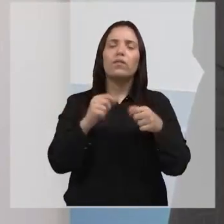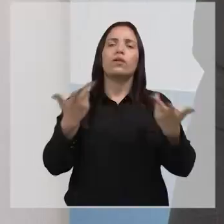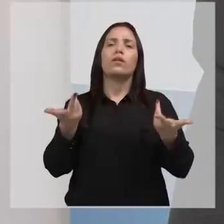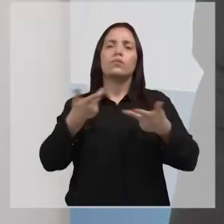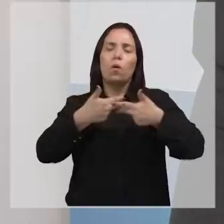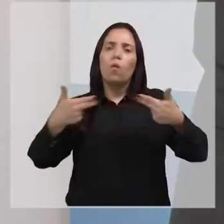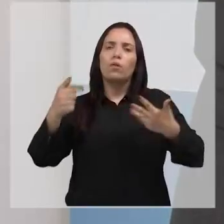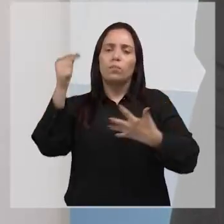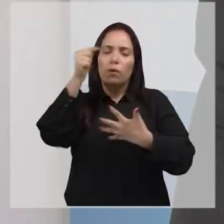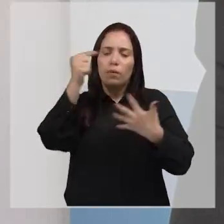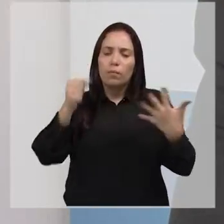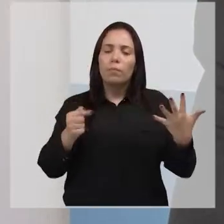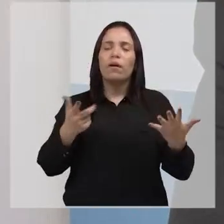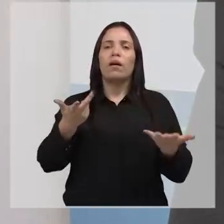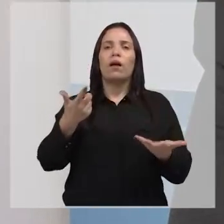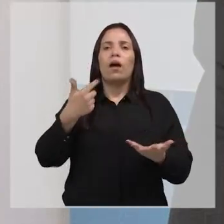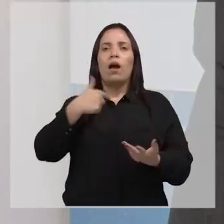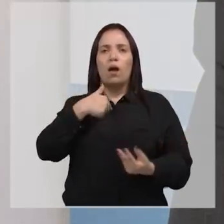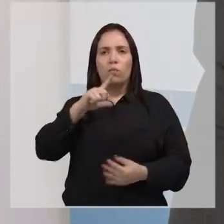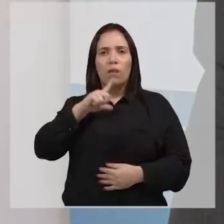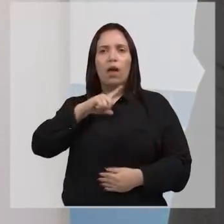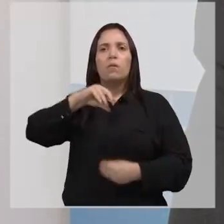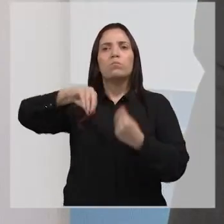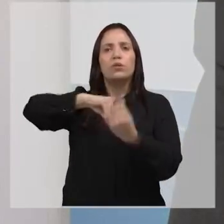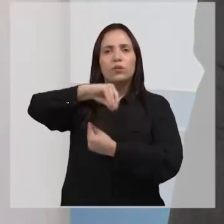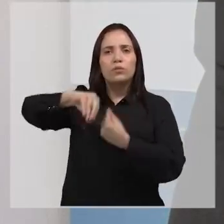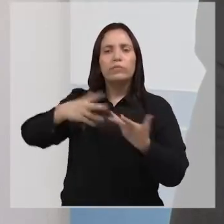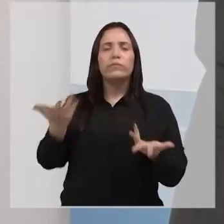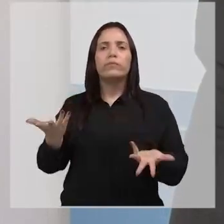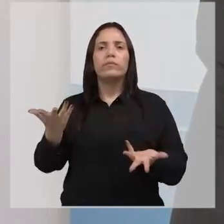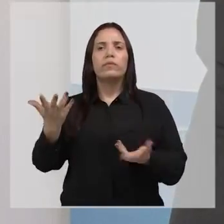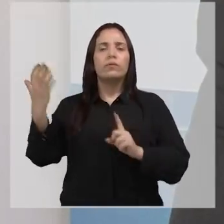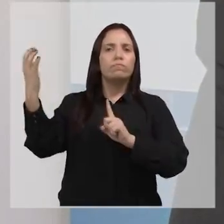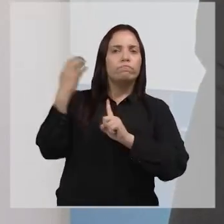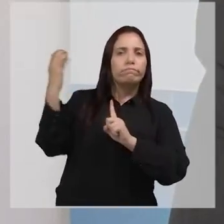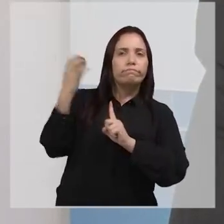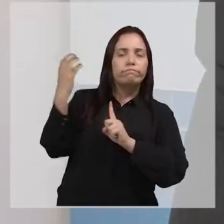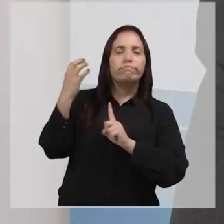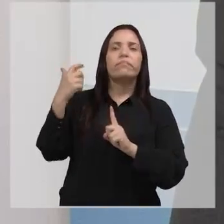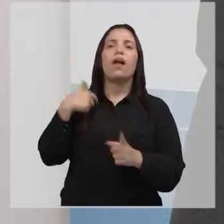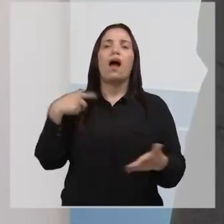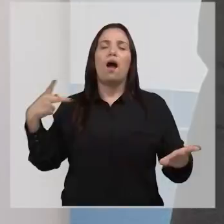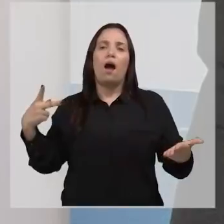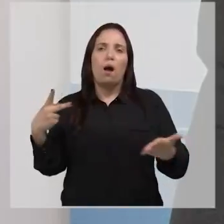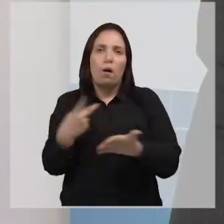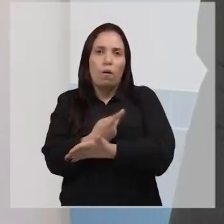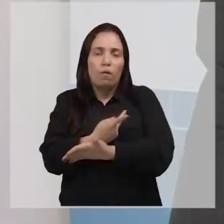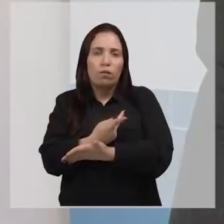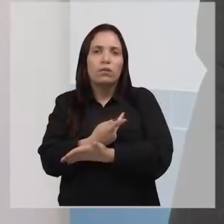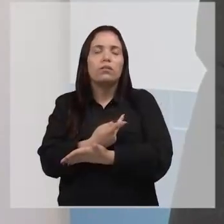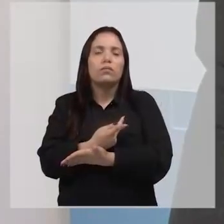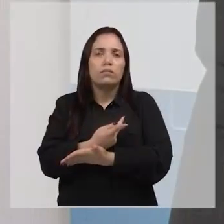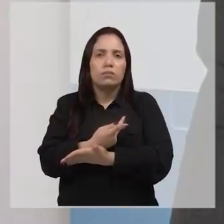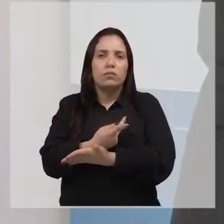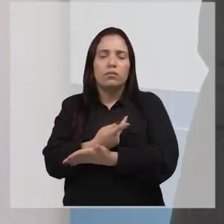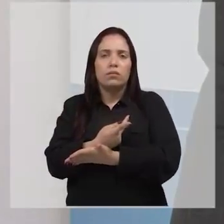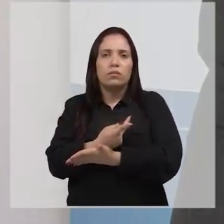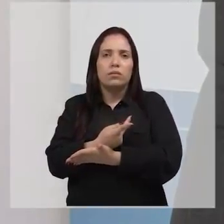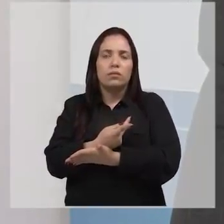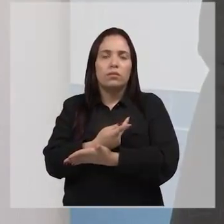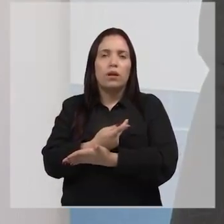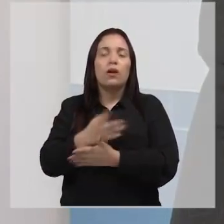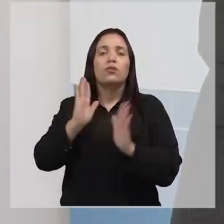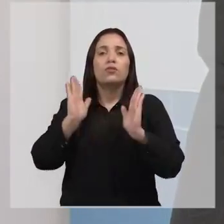me deixei me envolver, cedi ao sistema que eu tanto combati, que eu fui